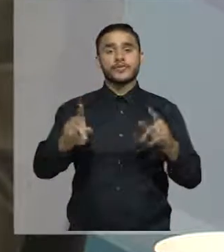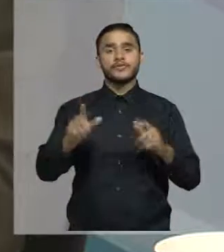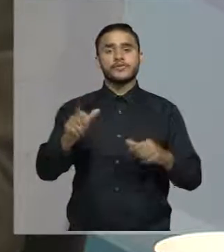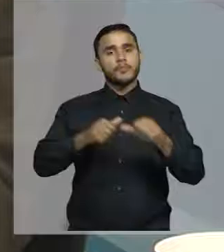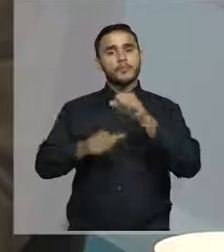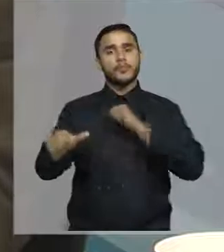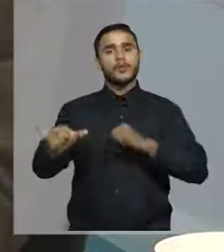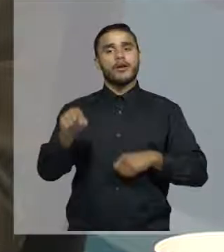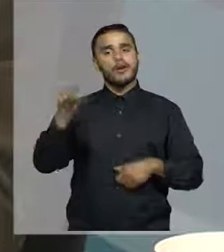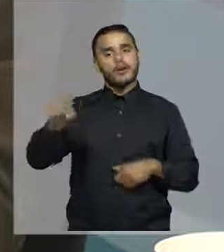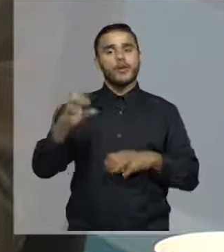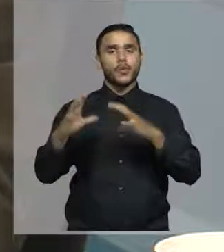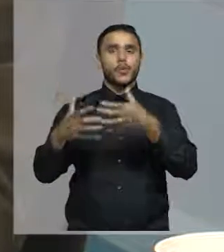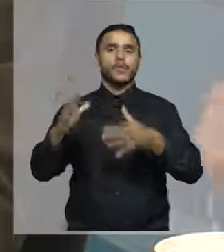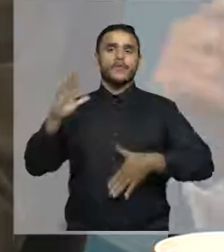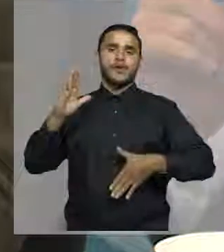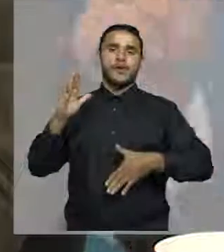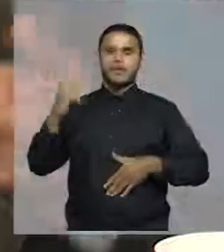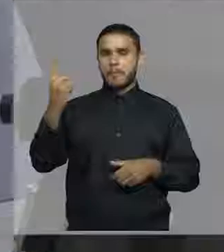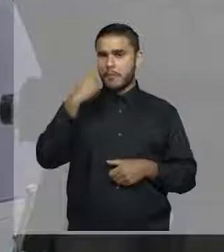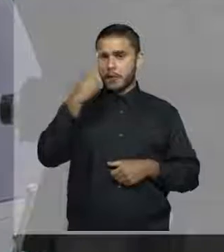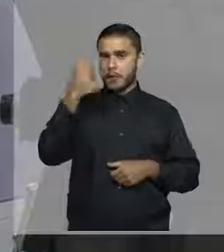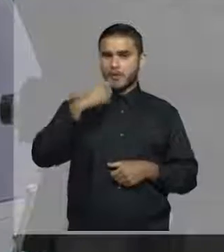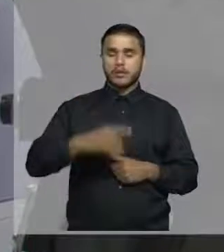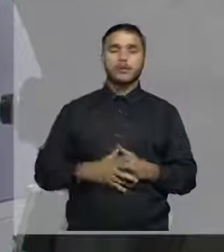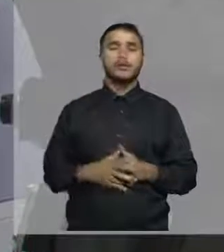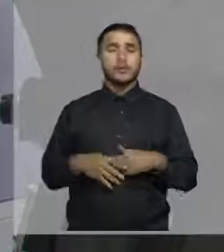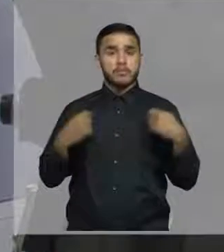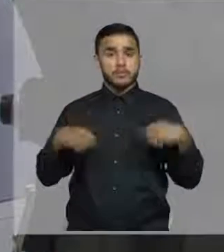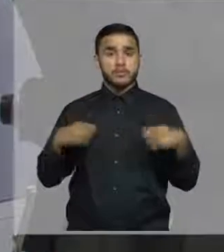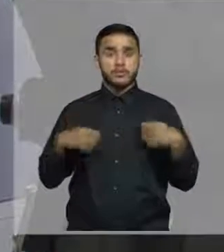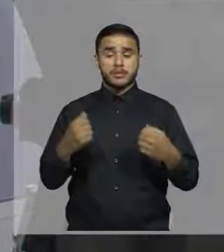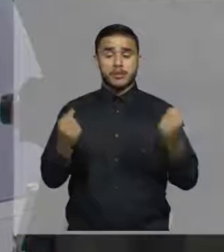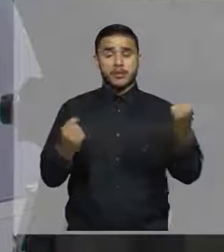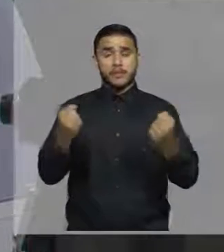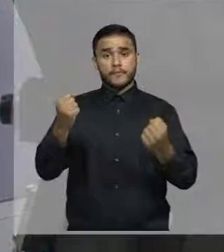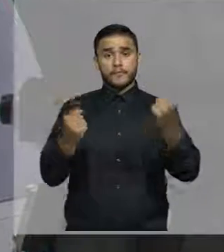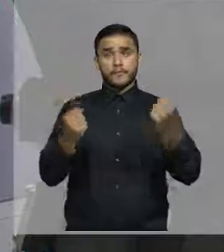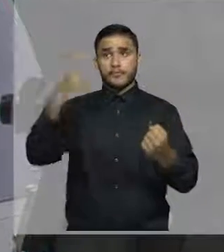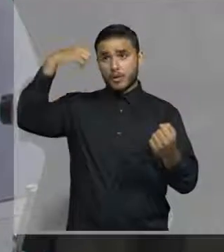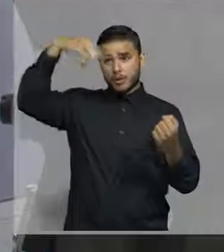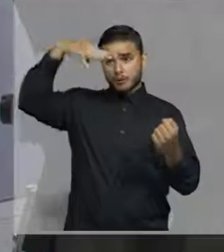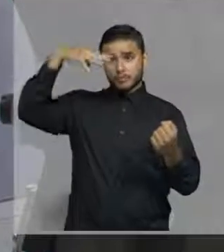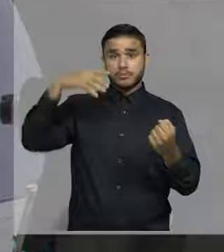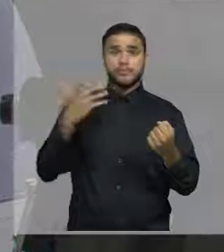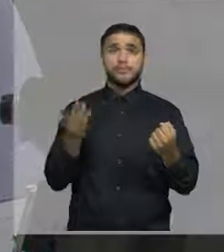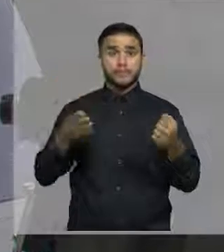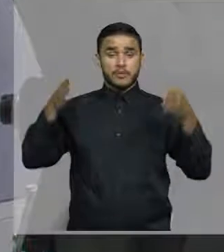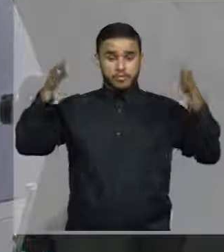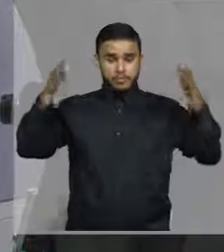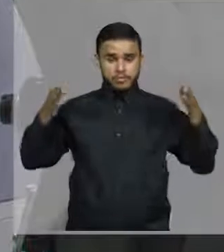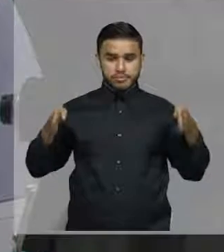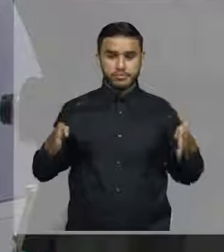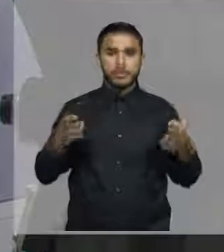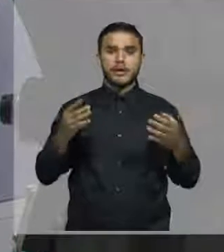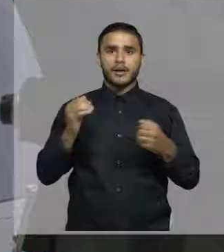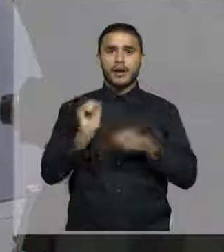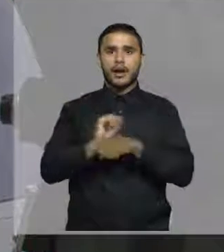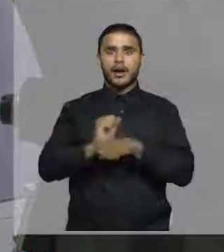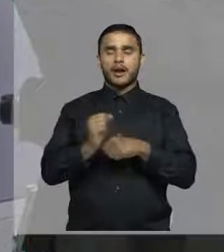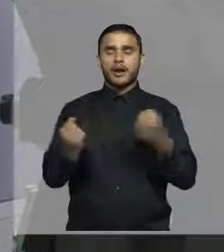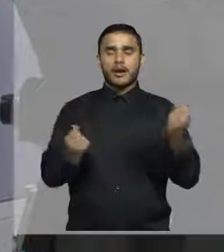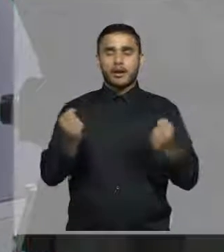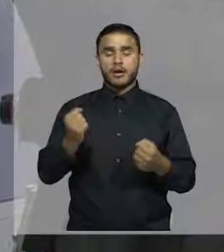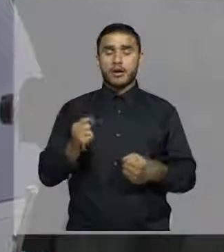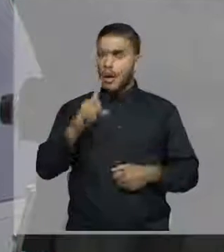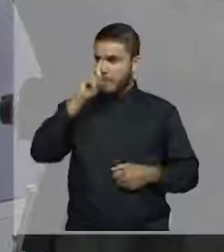facções. Eles dizem que você tem que acender a luz interna do carro, tem que baixar os vidros, tem que fazer isso, tem que fazer aquilo. Toque de